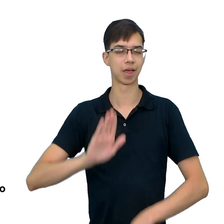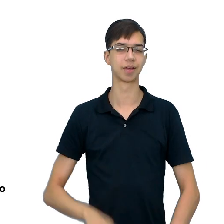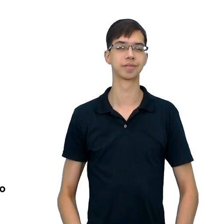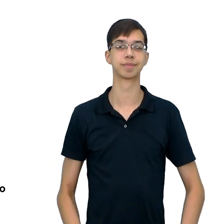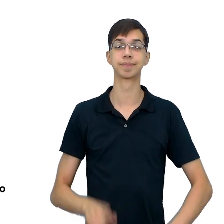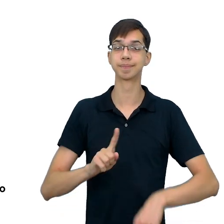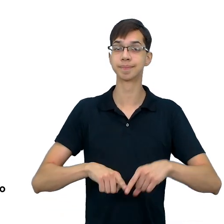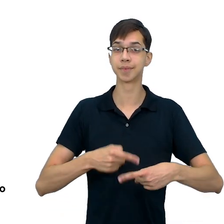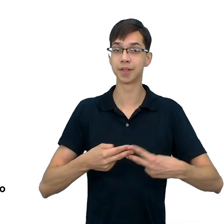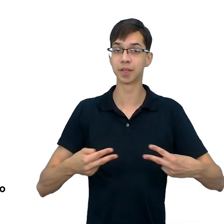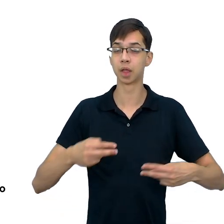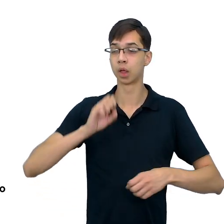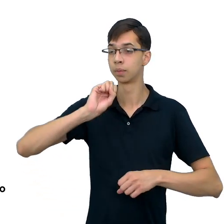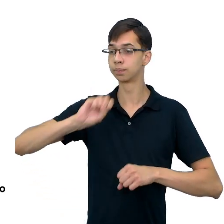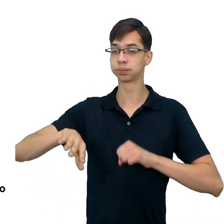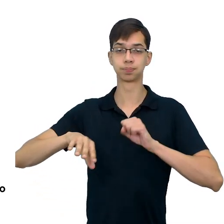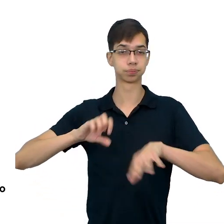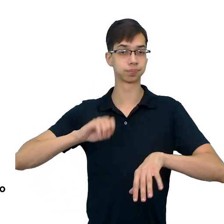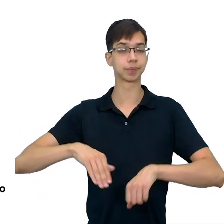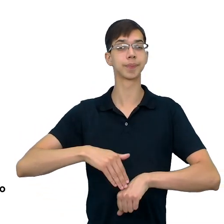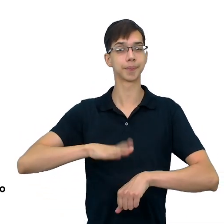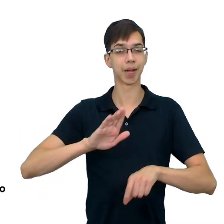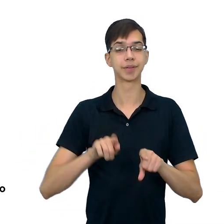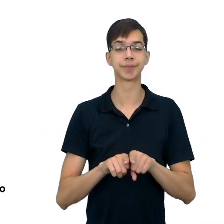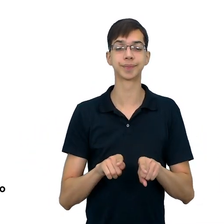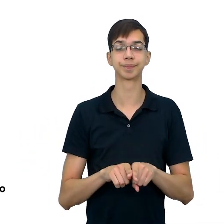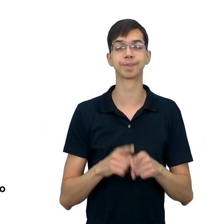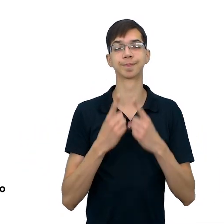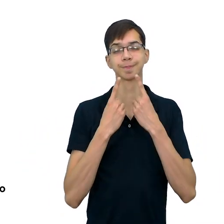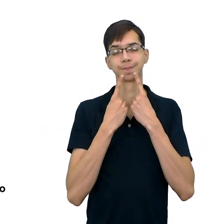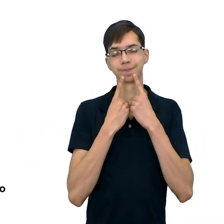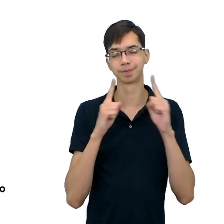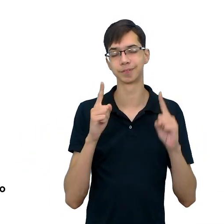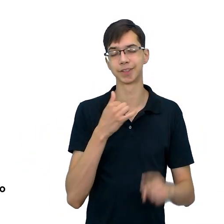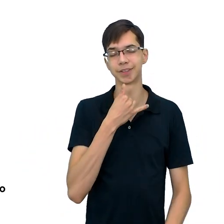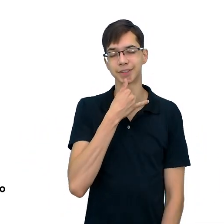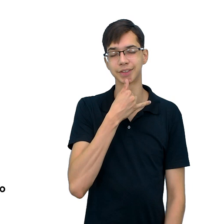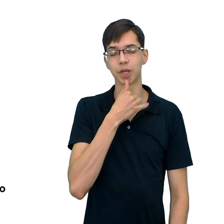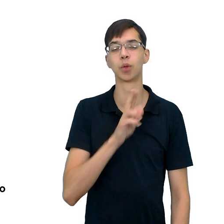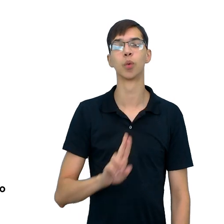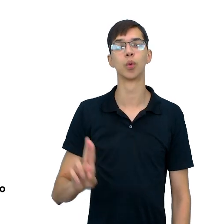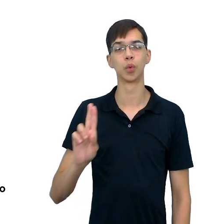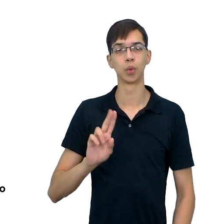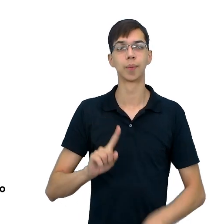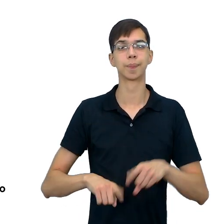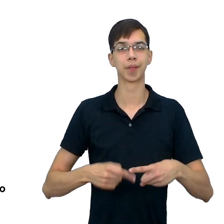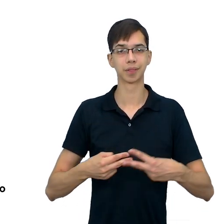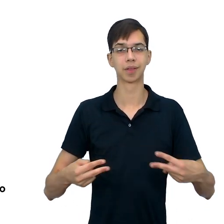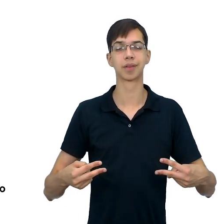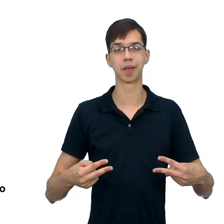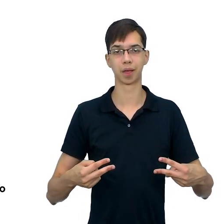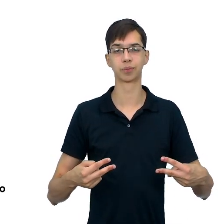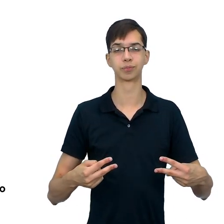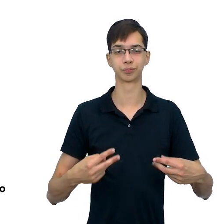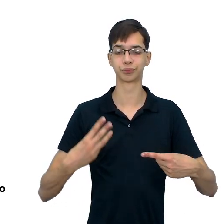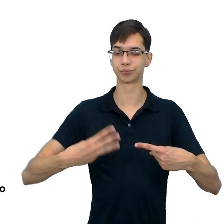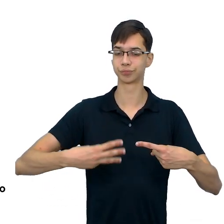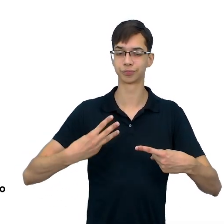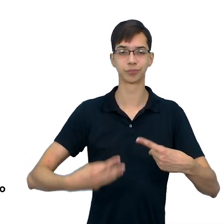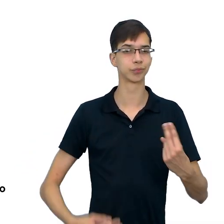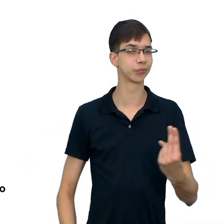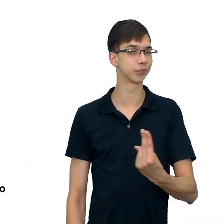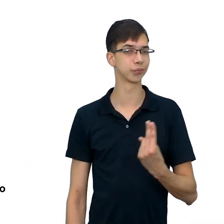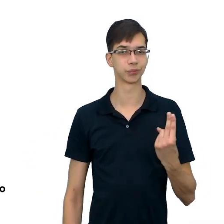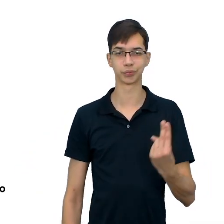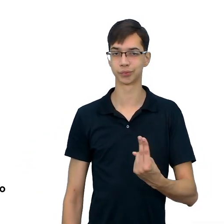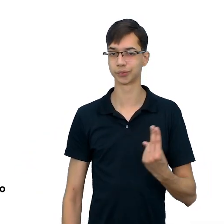descartáveis, lamentavelmente, elas estão usando mais materiais descartáveis, né? Então, esse momento, né, onde eles realizam